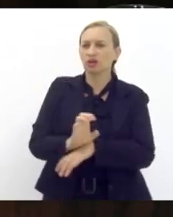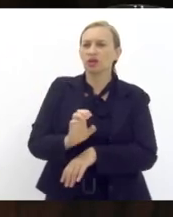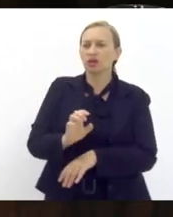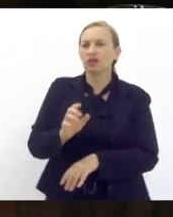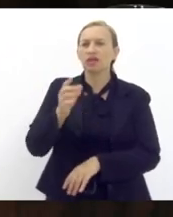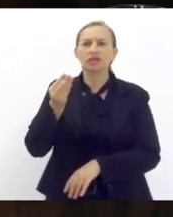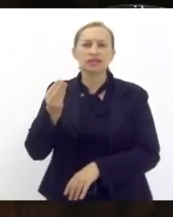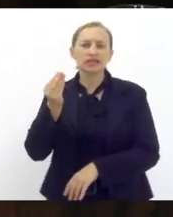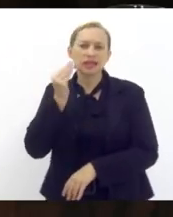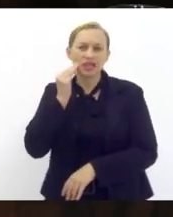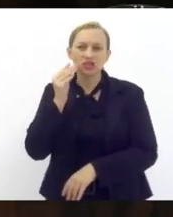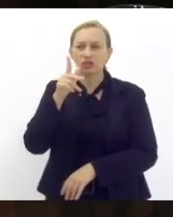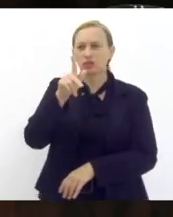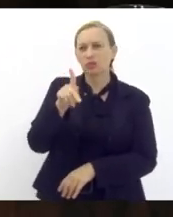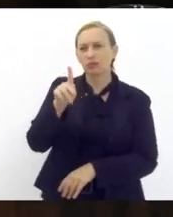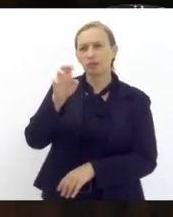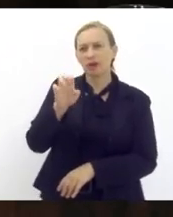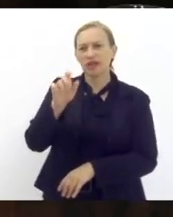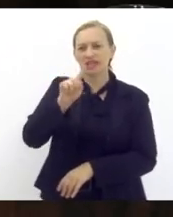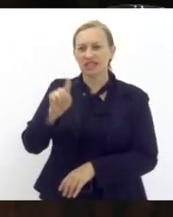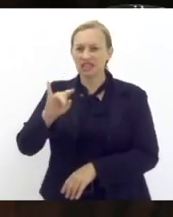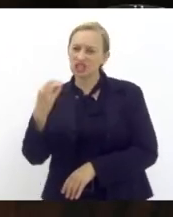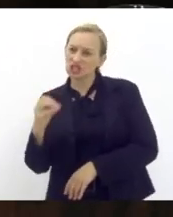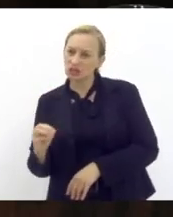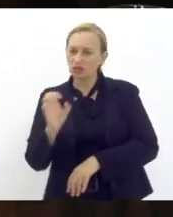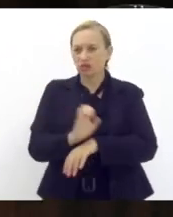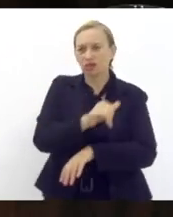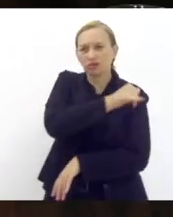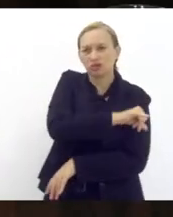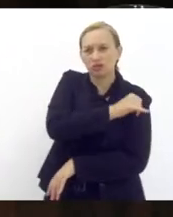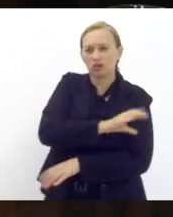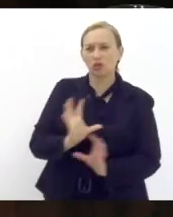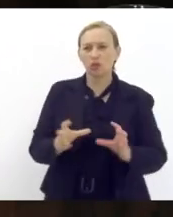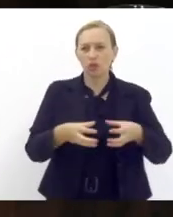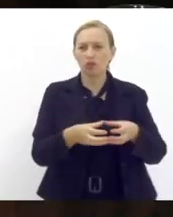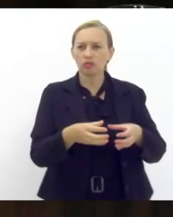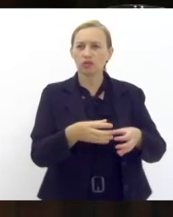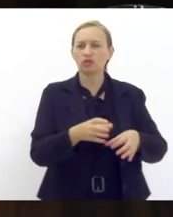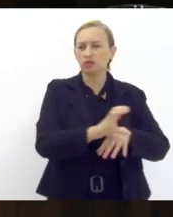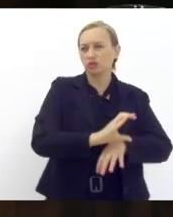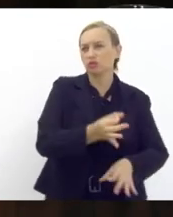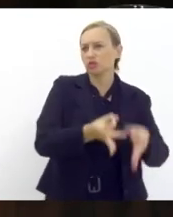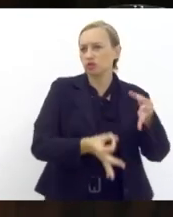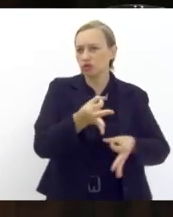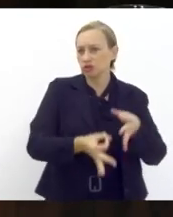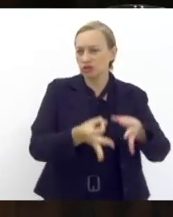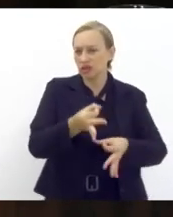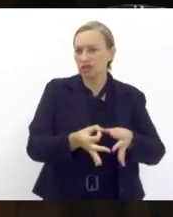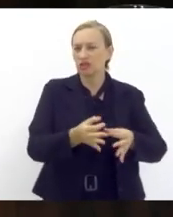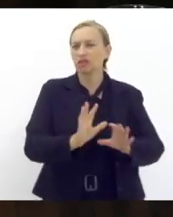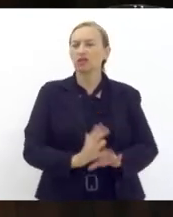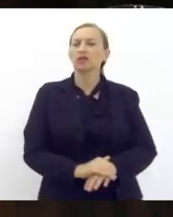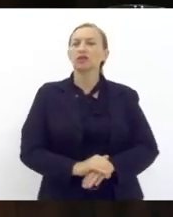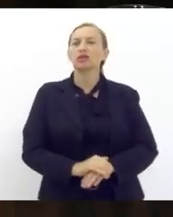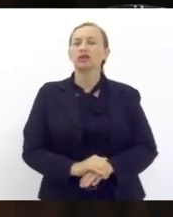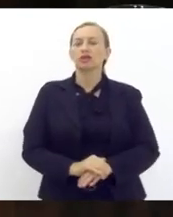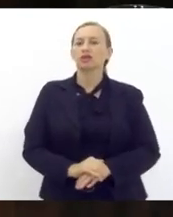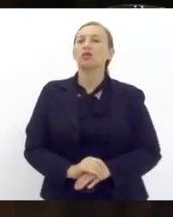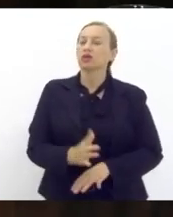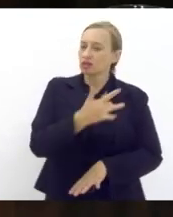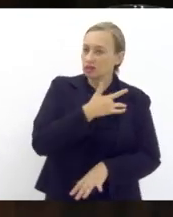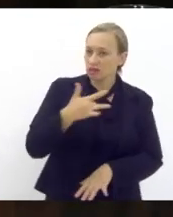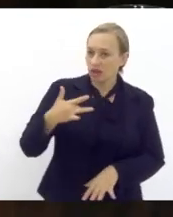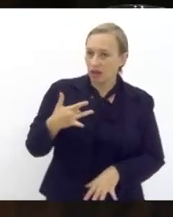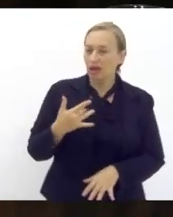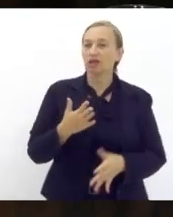no âmbito do Estado do Rio de Janeiro. Parecer das comissões de Constituição e Justiça pela juridicidade. De